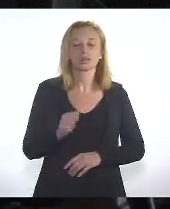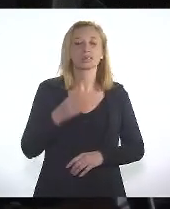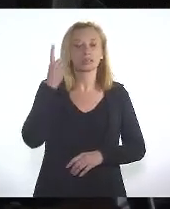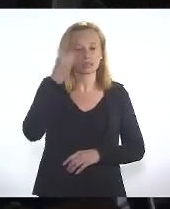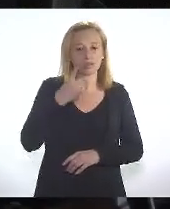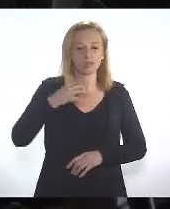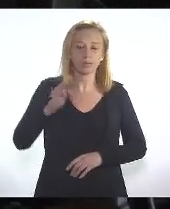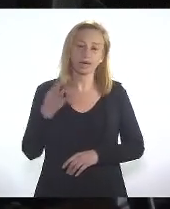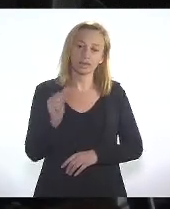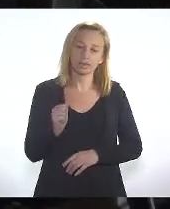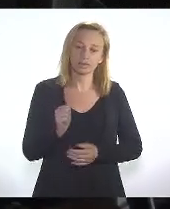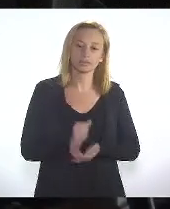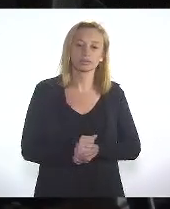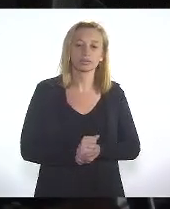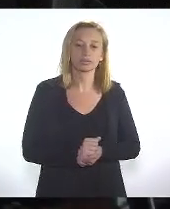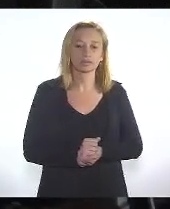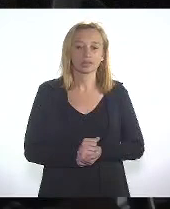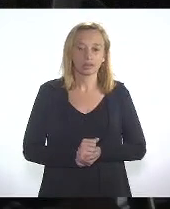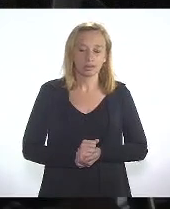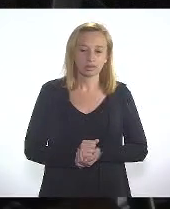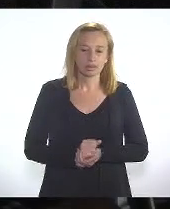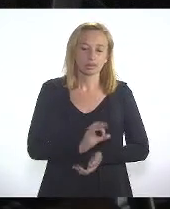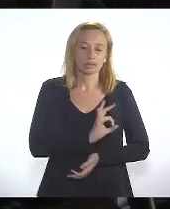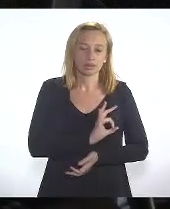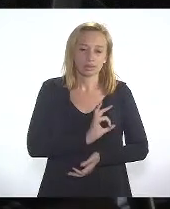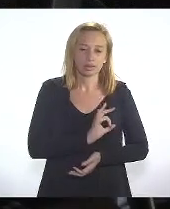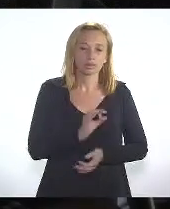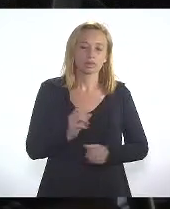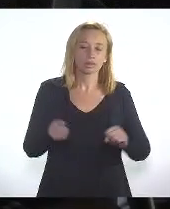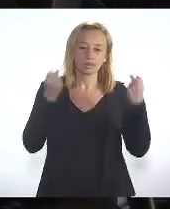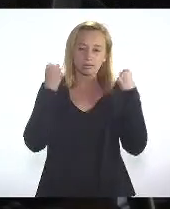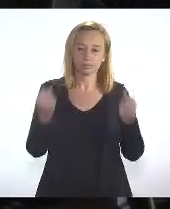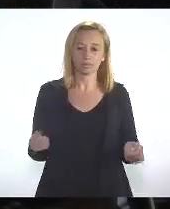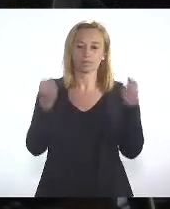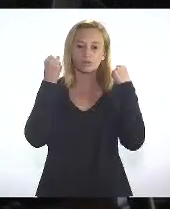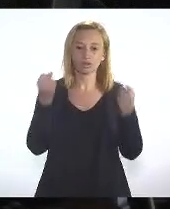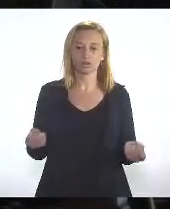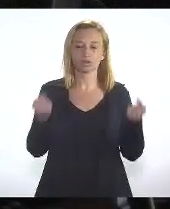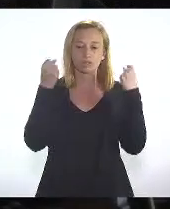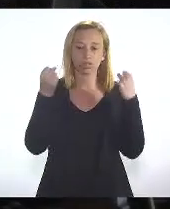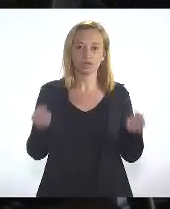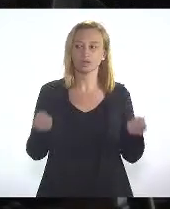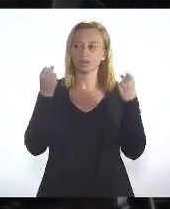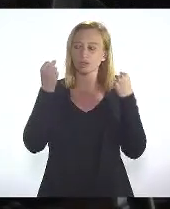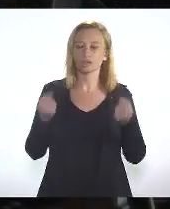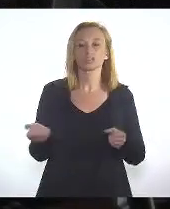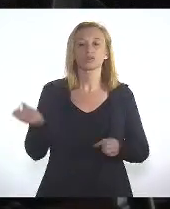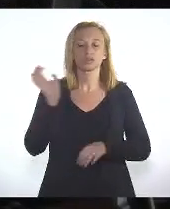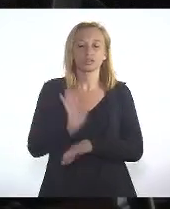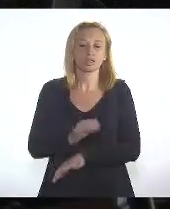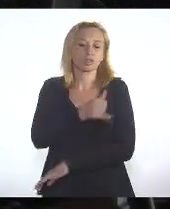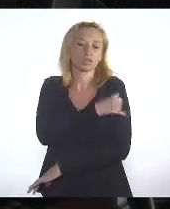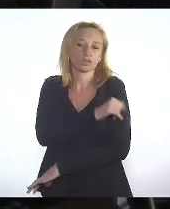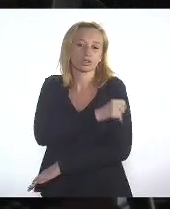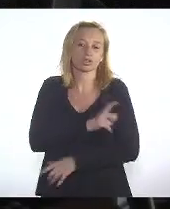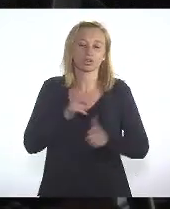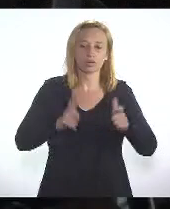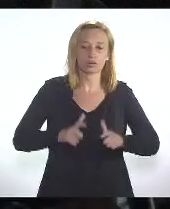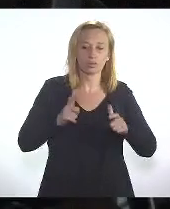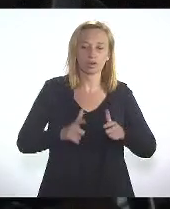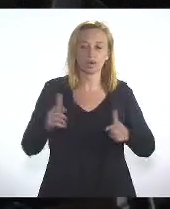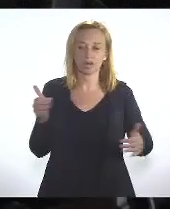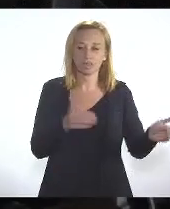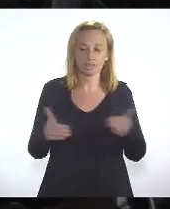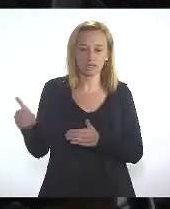que dispõe sobre a obrigatoriedade de as academias de ginástica, musculação e afins no Estado do Rio de Janeiro manterem em local fácil